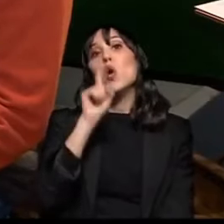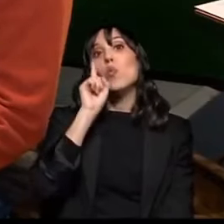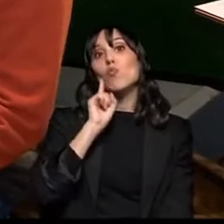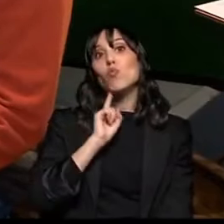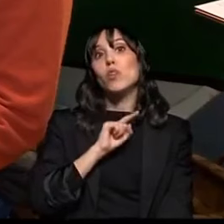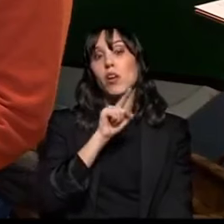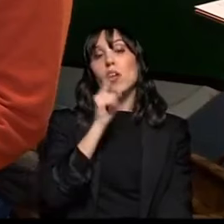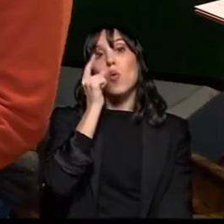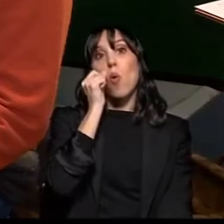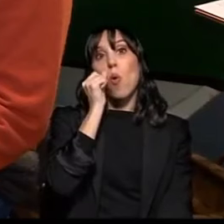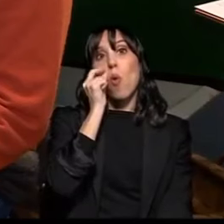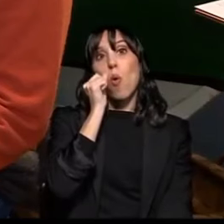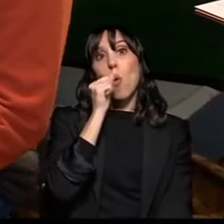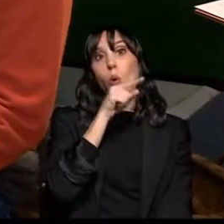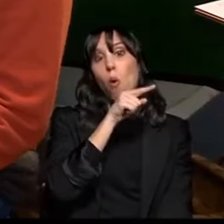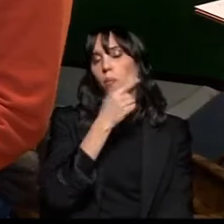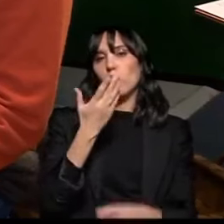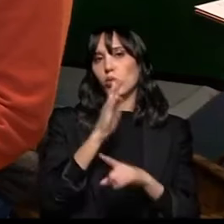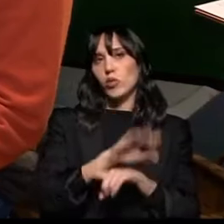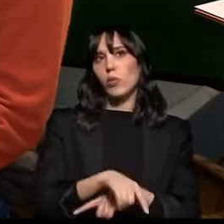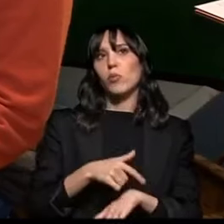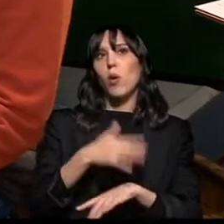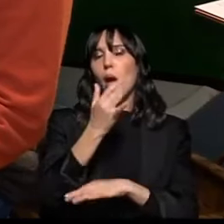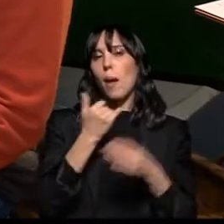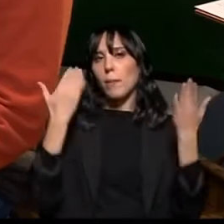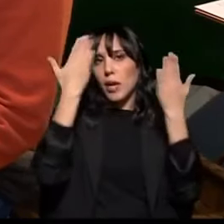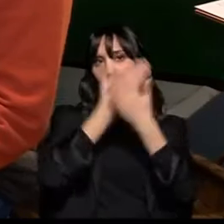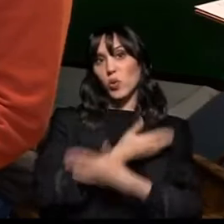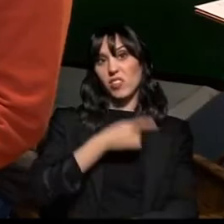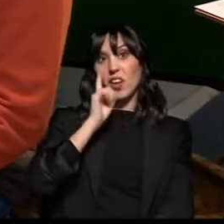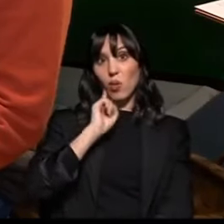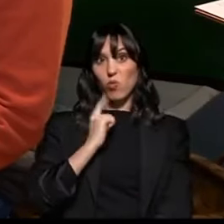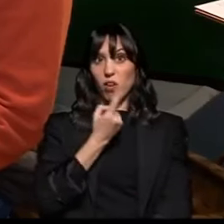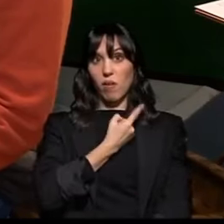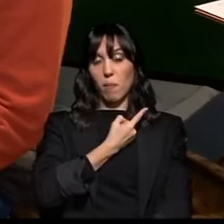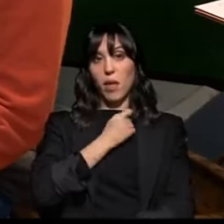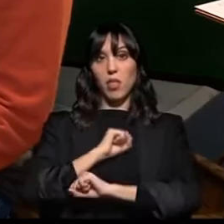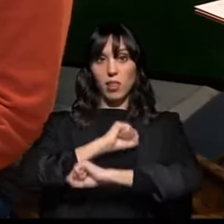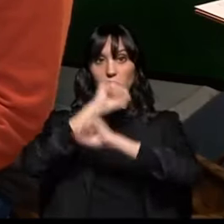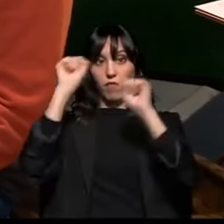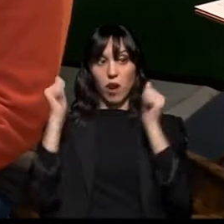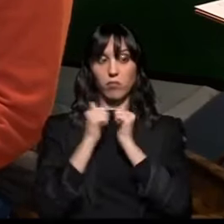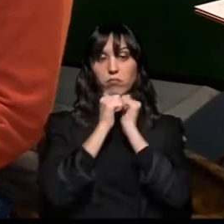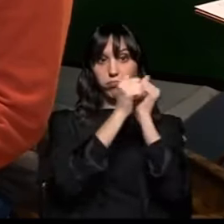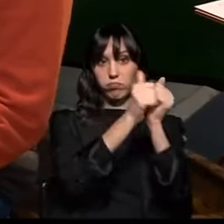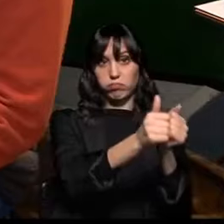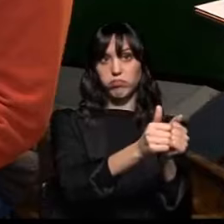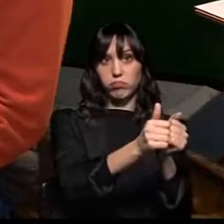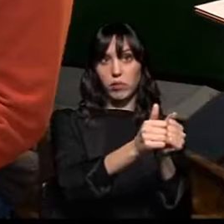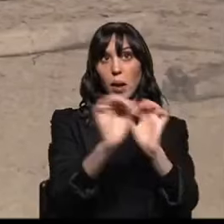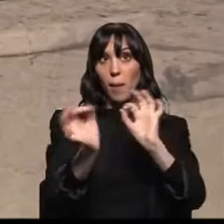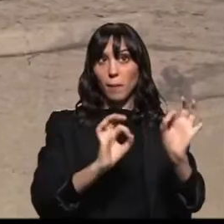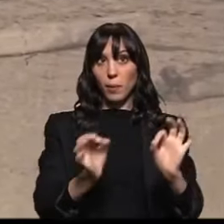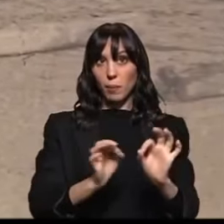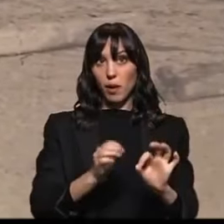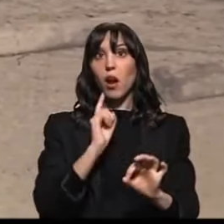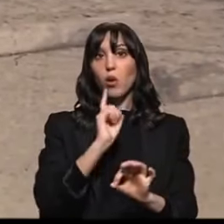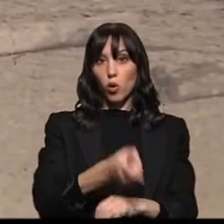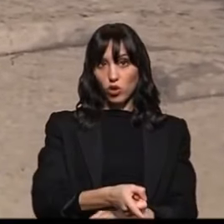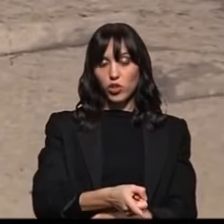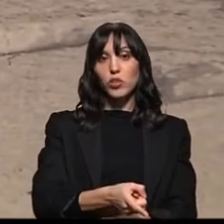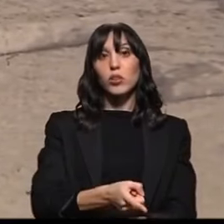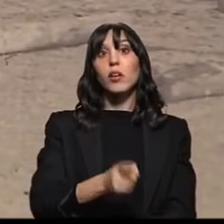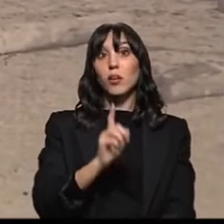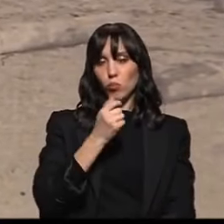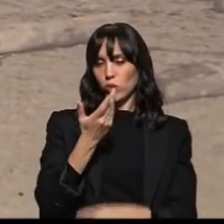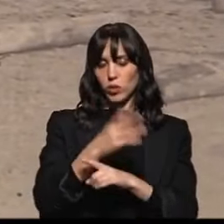tinha ordens à meia-noite. A mulher do mar levantava-se e ia com o homem para botar os paus, para botar o barco para baixo.